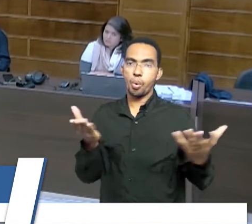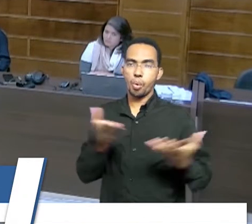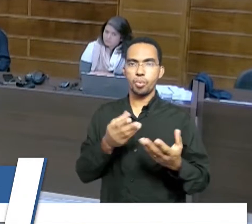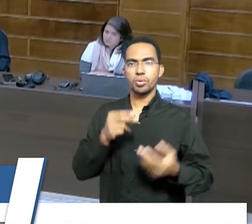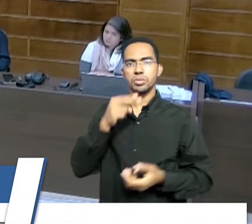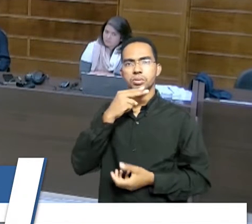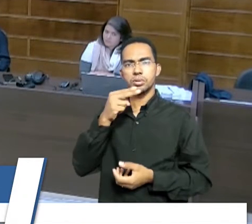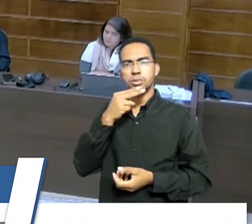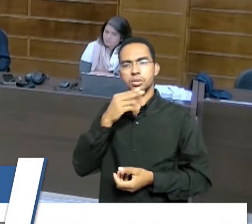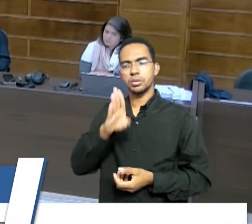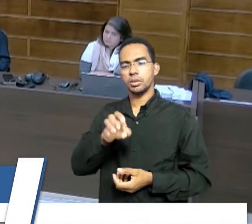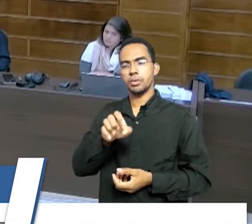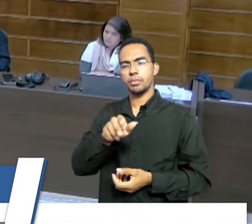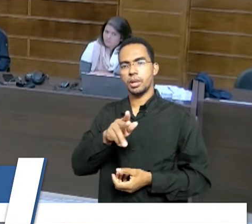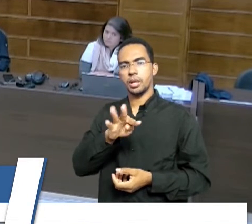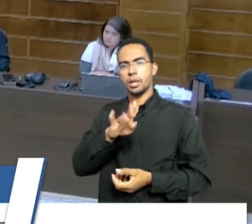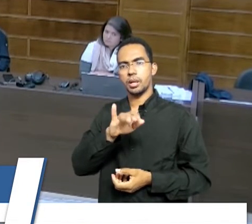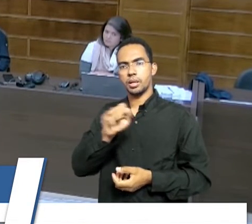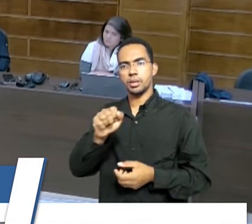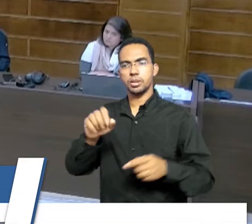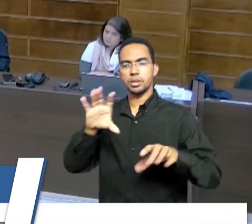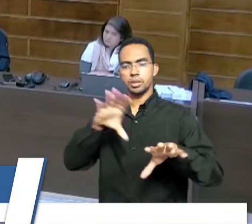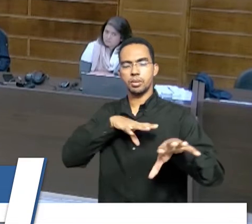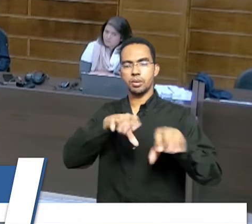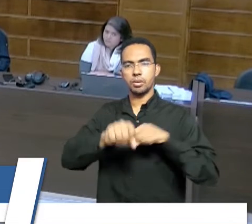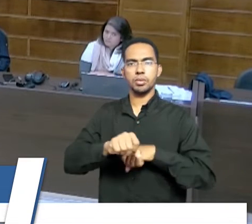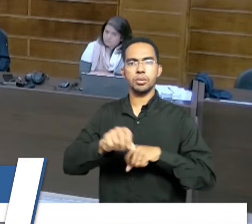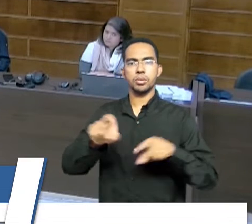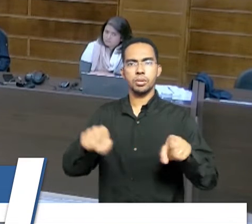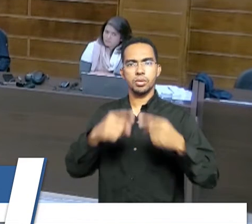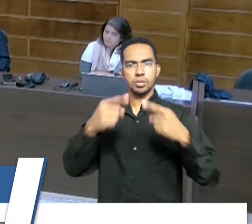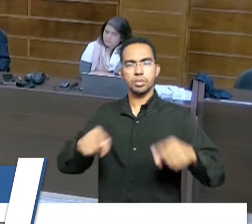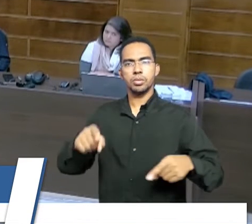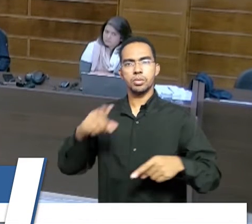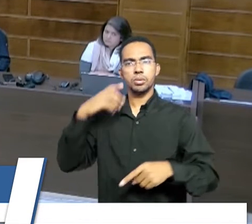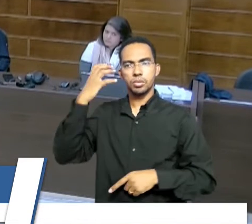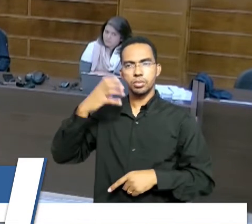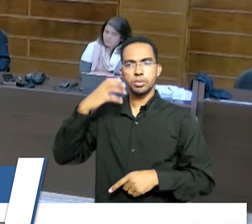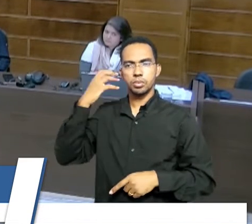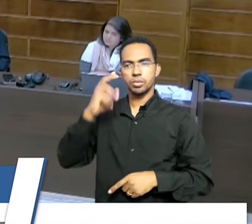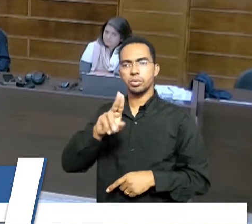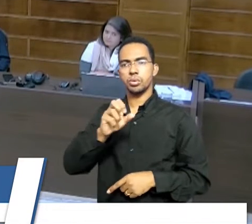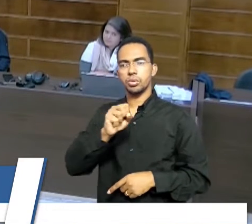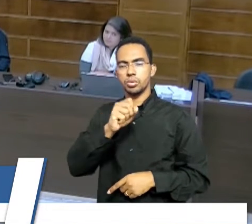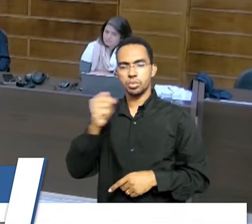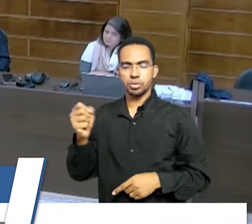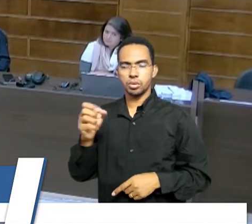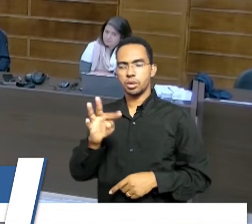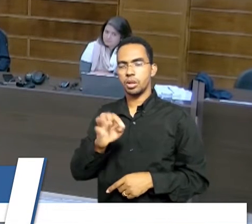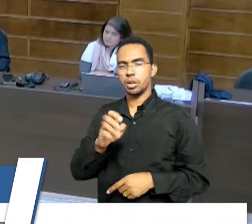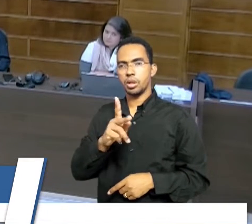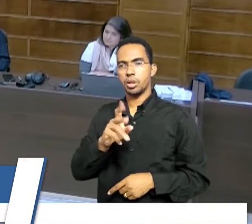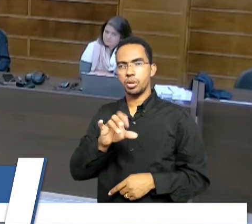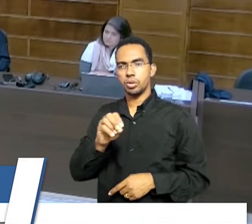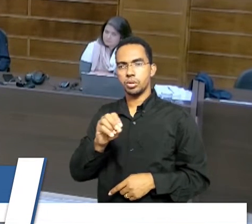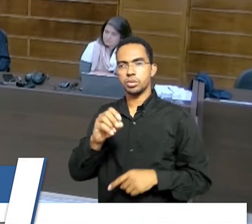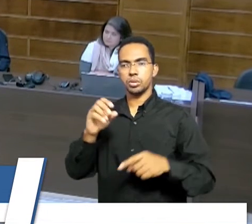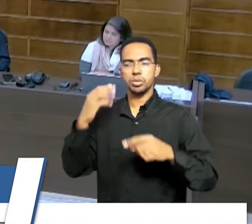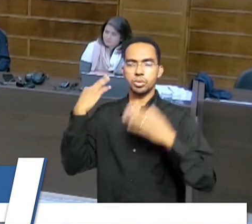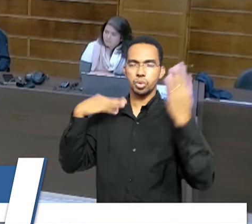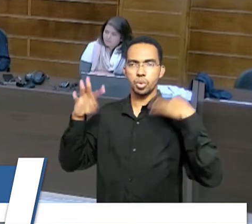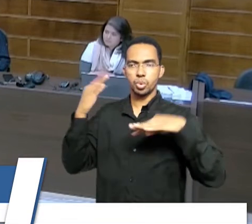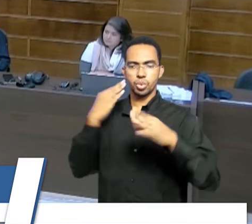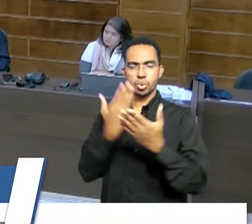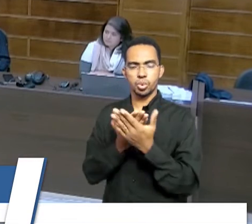USP, Heloíse, cursando turismo, Ana Luísa, caçula, o neto Rafael, filho do Carlinho, e